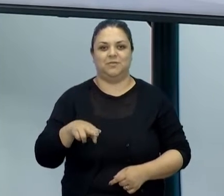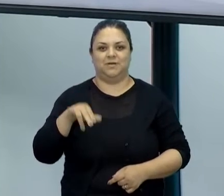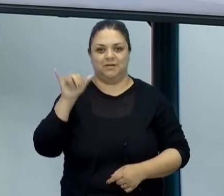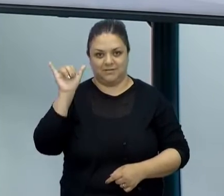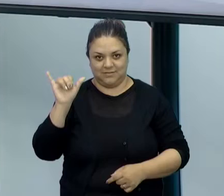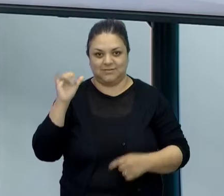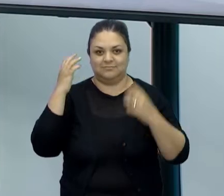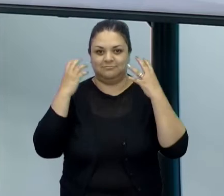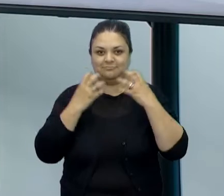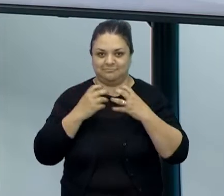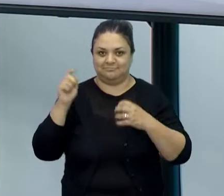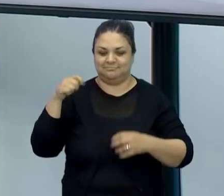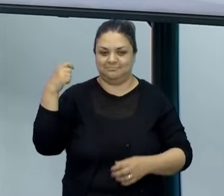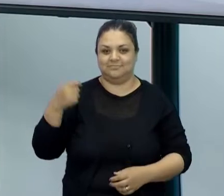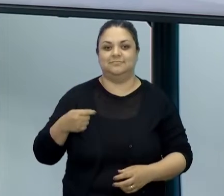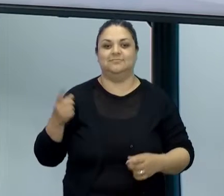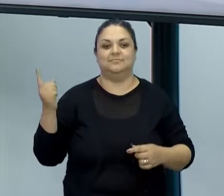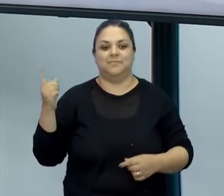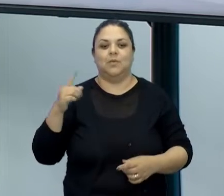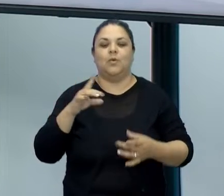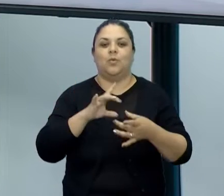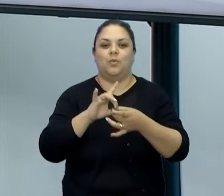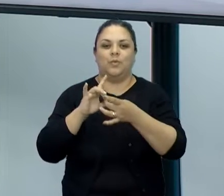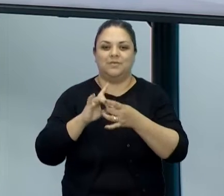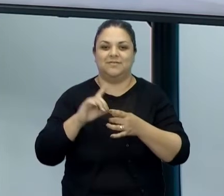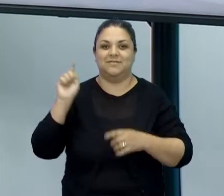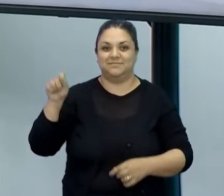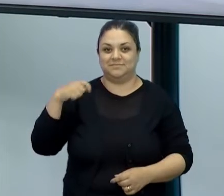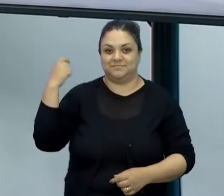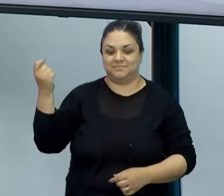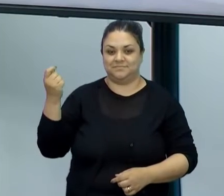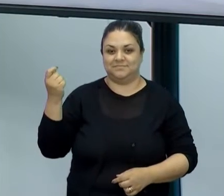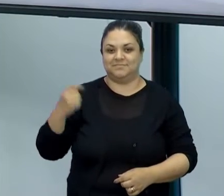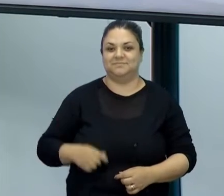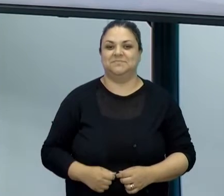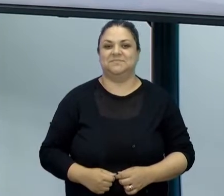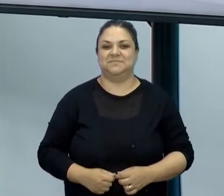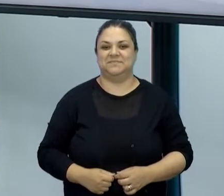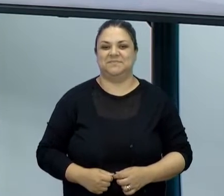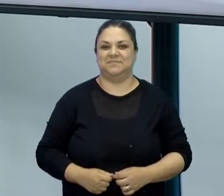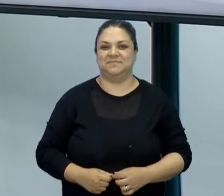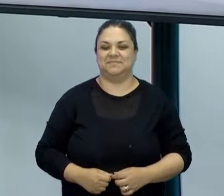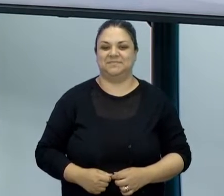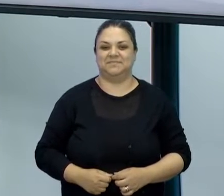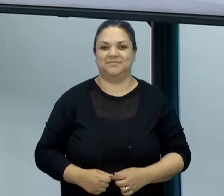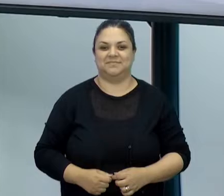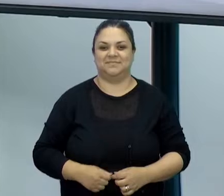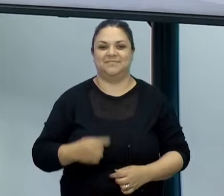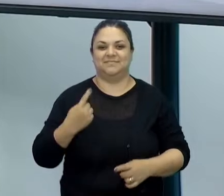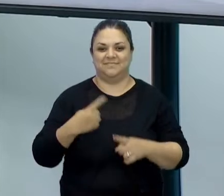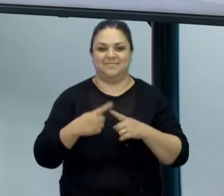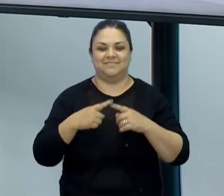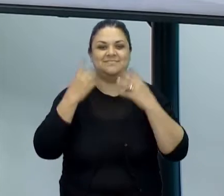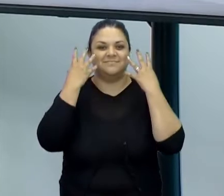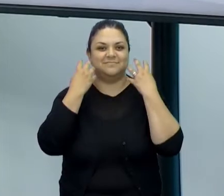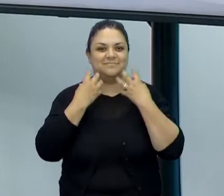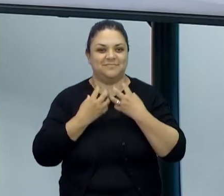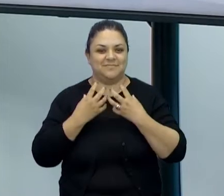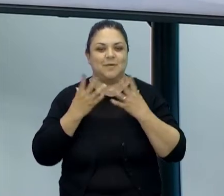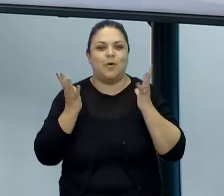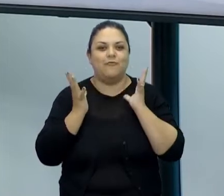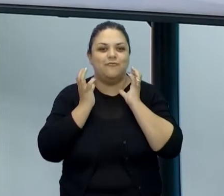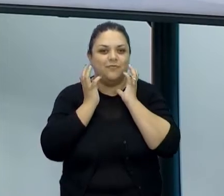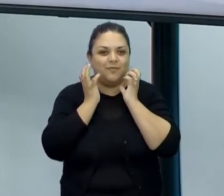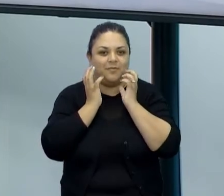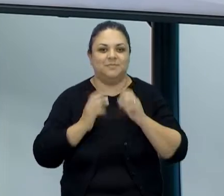Conexões Lógicas, eu e o mundo. Este é o meu sinal. É como se eu estivesse afofando a minha barba com as duas